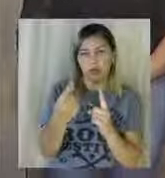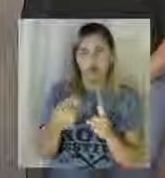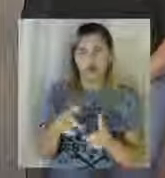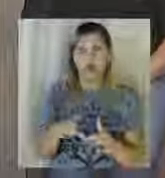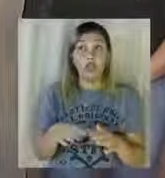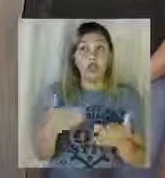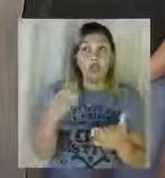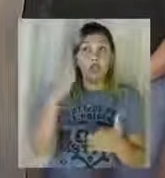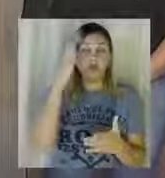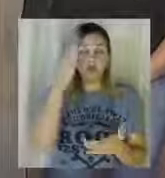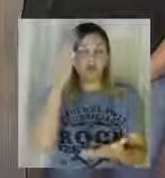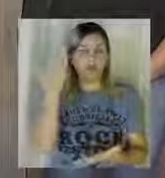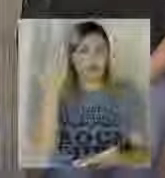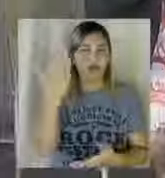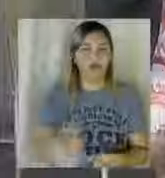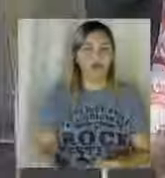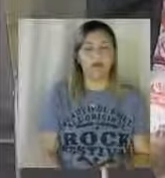entender.